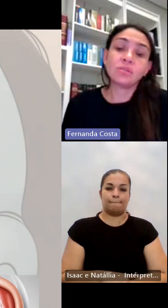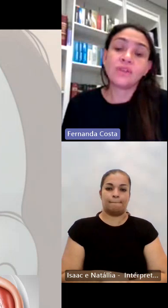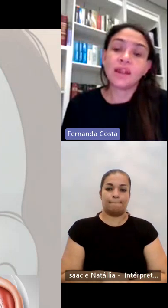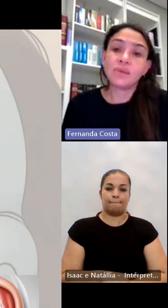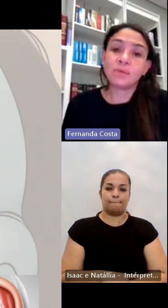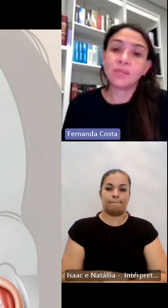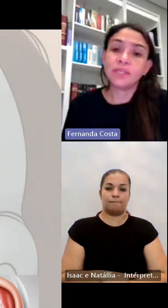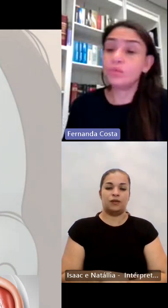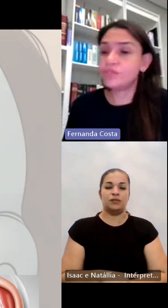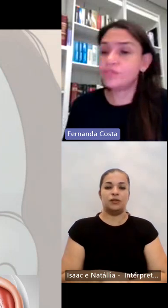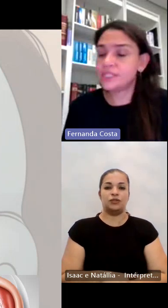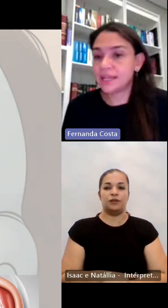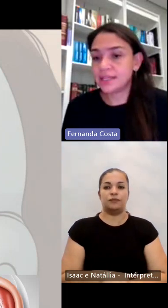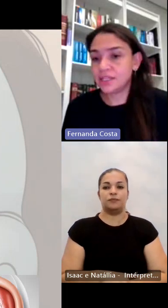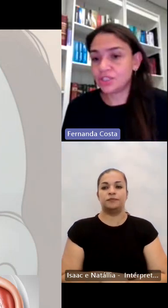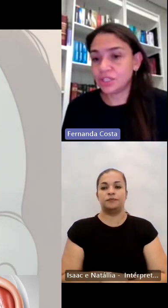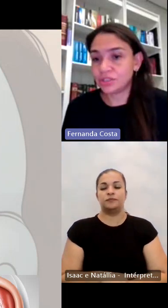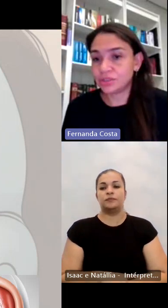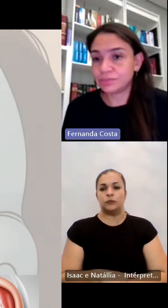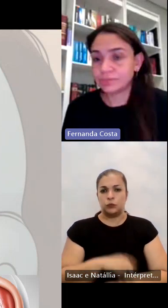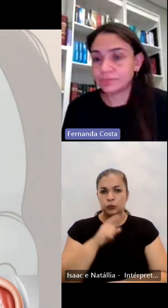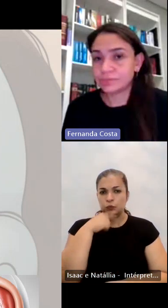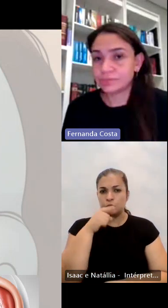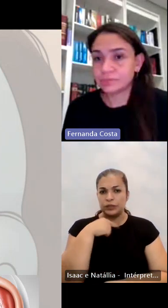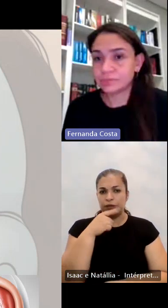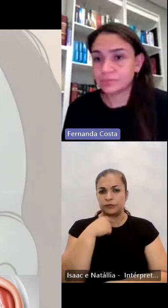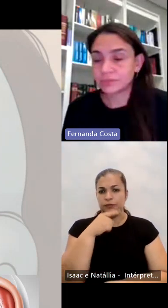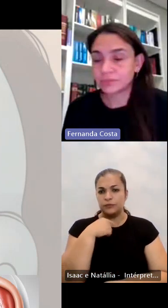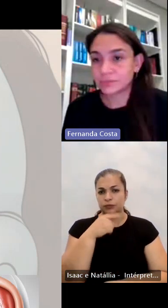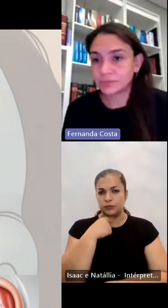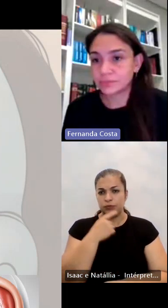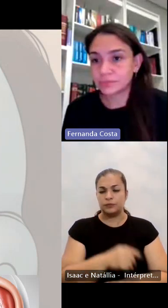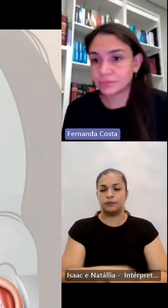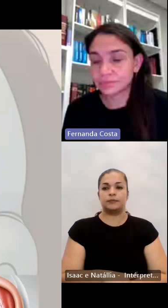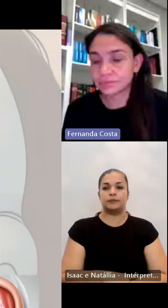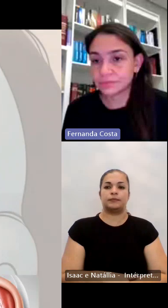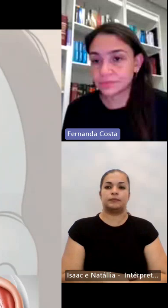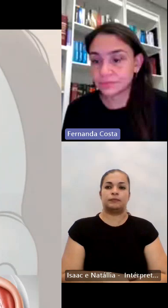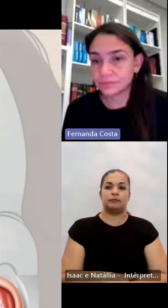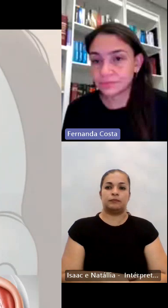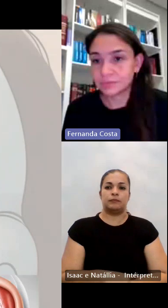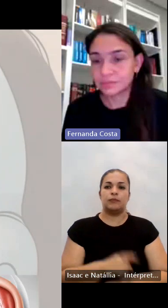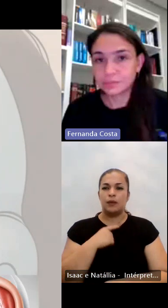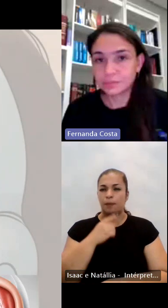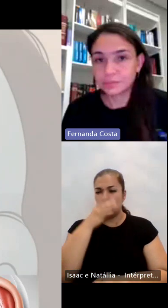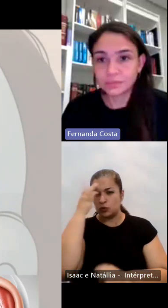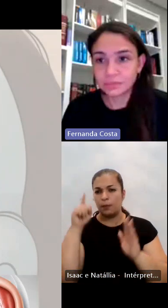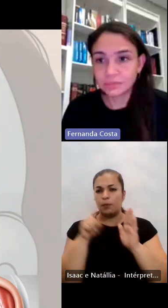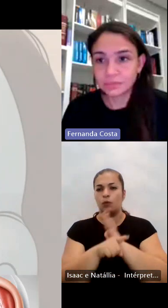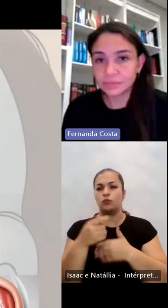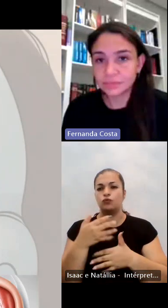Agora nós vamos falar um pouquinho. Dúvidas até aqui, gente? Tem alguém que perguntou no chat para falar sobre o zumbido